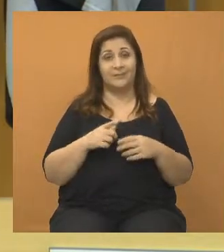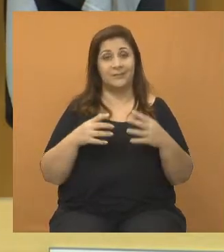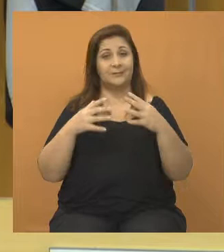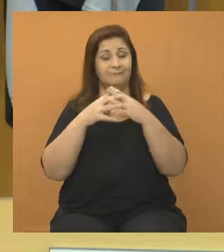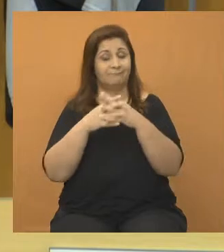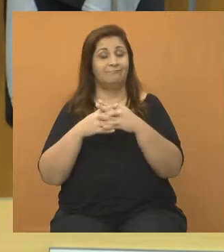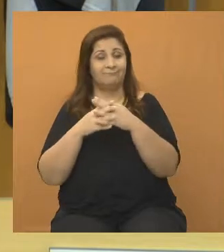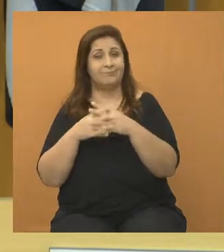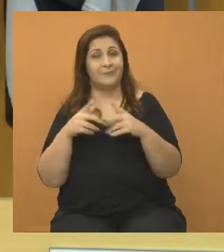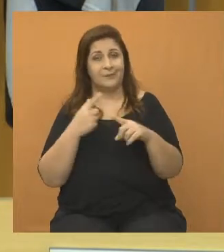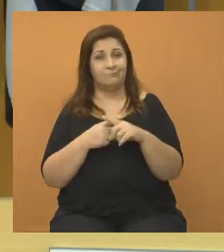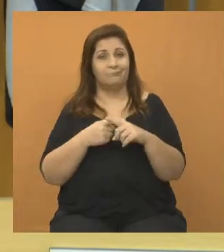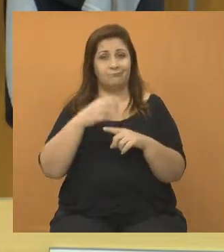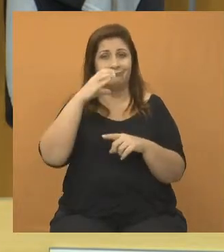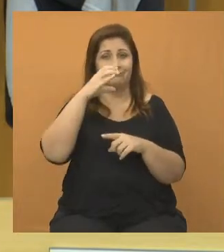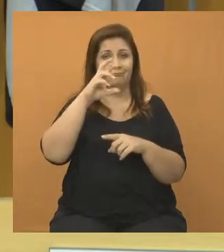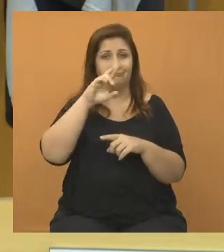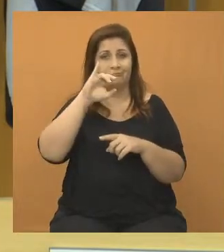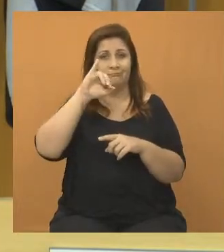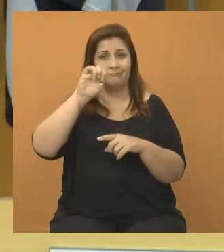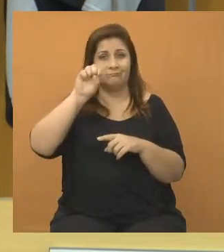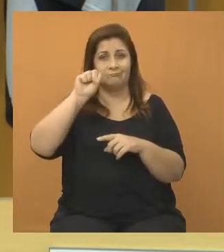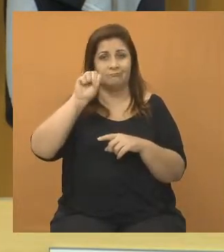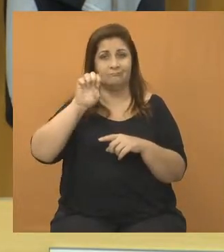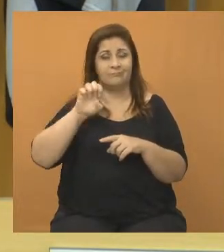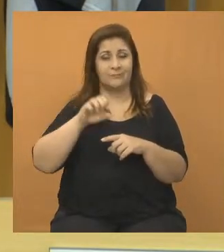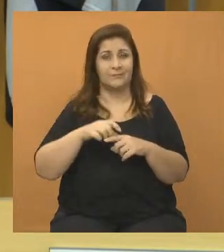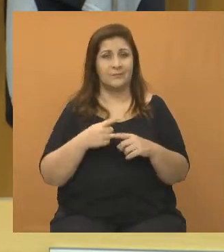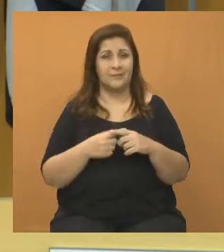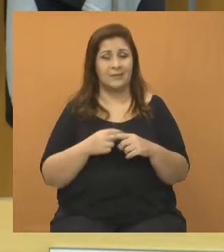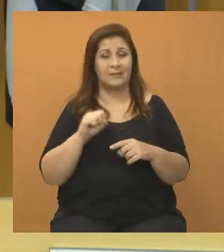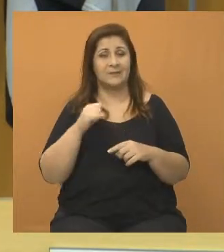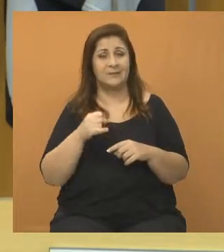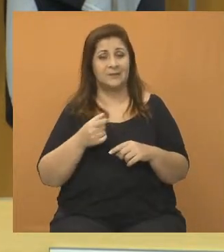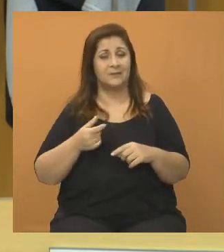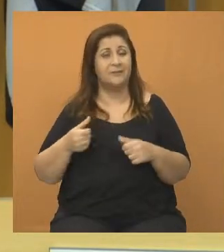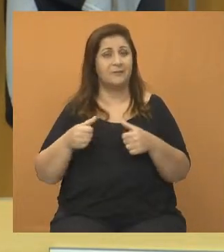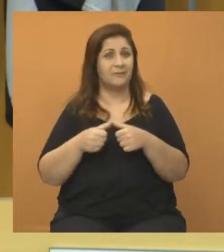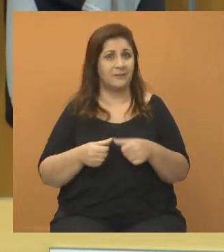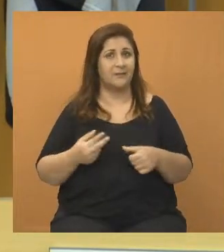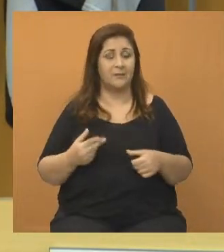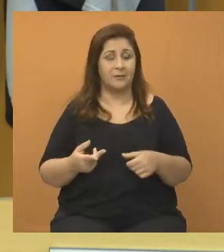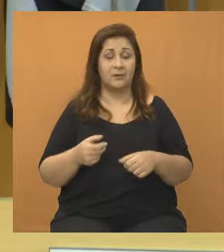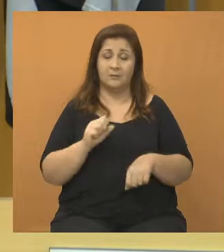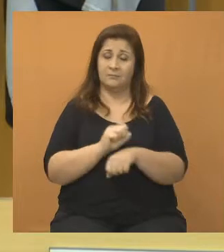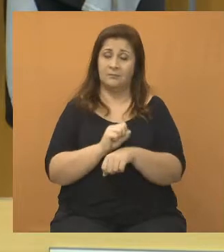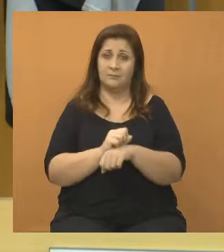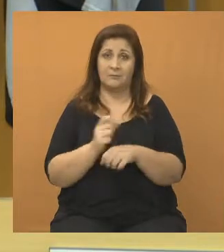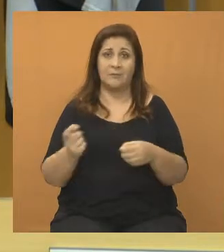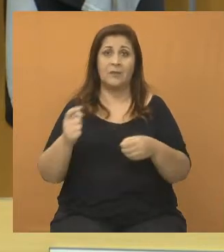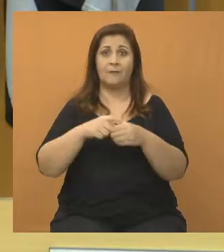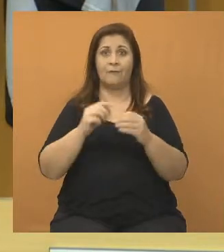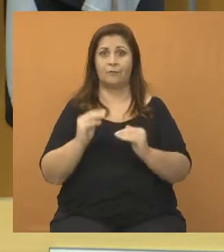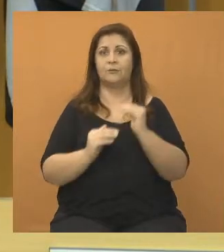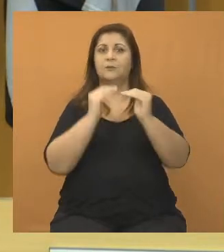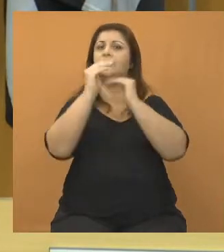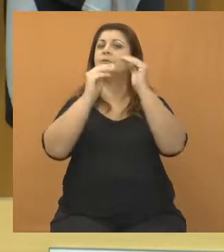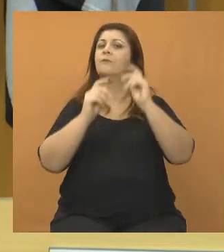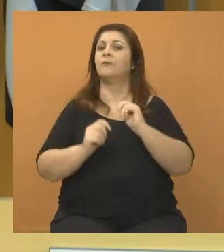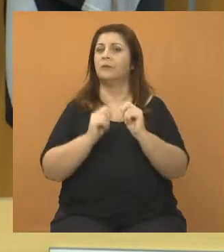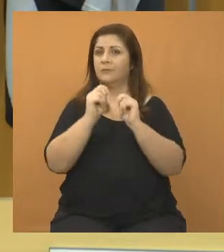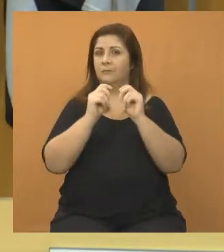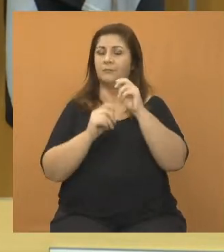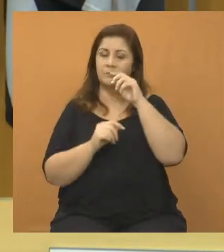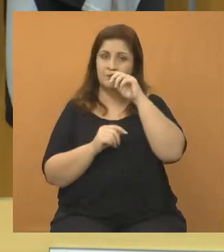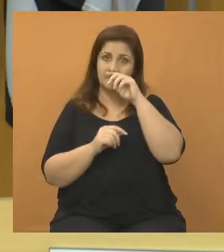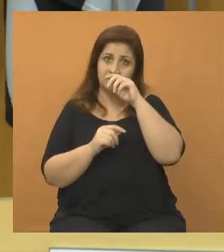está se continuar o cenário que está se mostrando, né, pode ser, a gente espera que tenha uma retomada da economia, mas o cenário